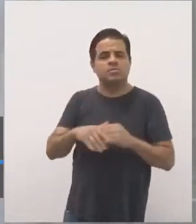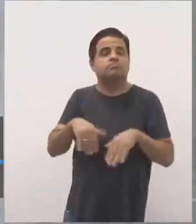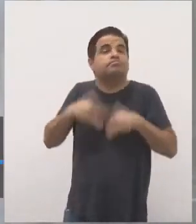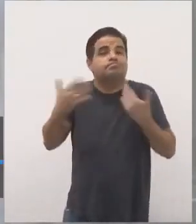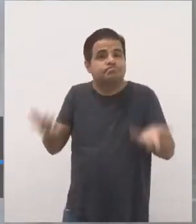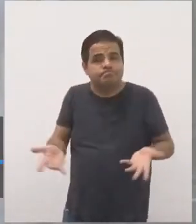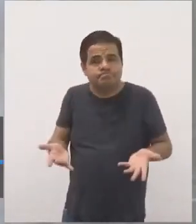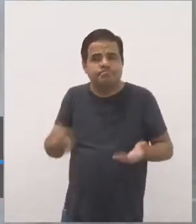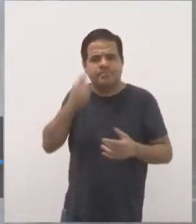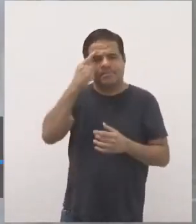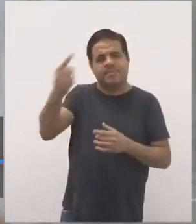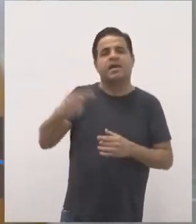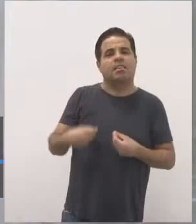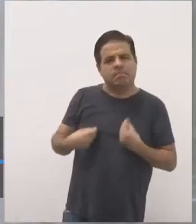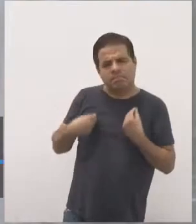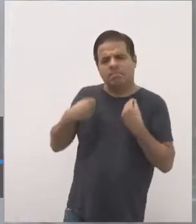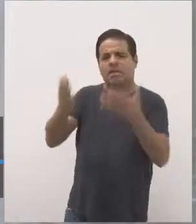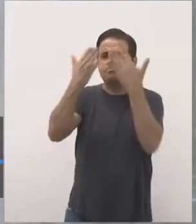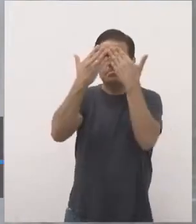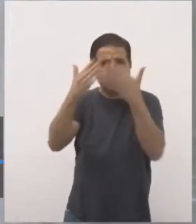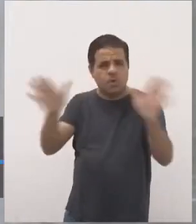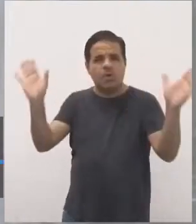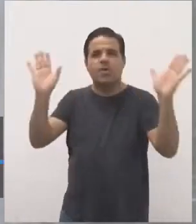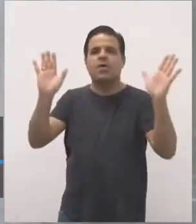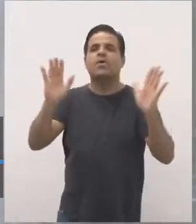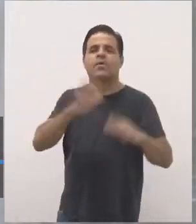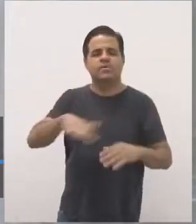a ideia é que a gente dê também uma ampla